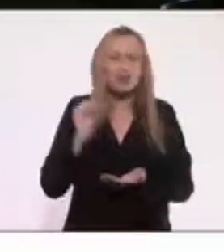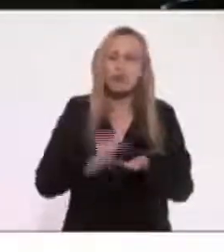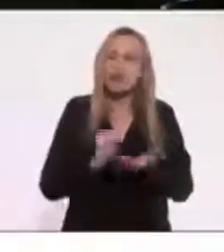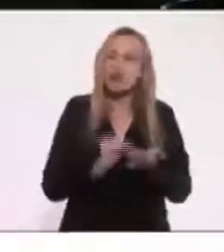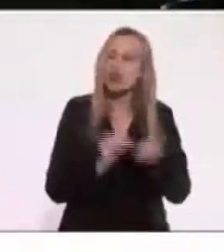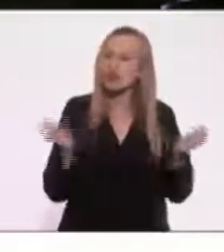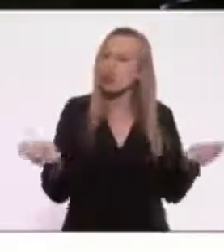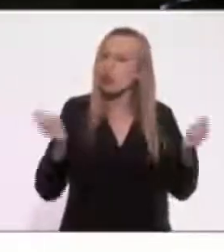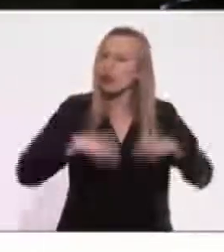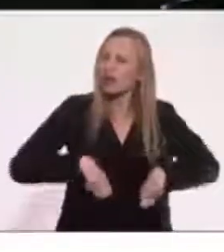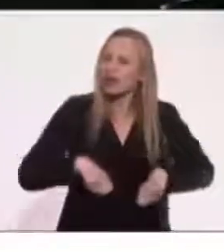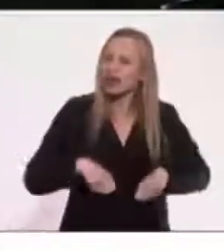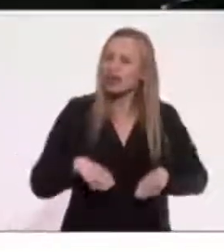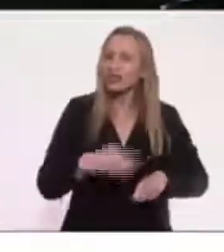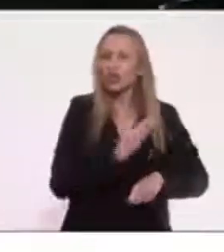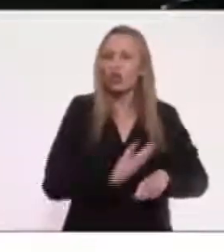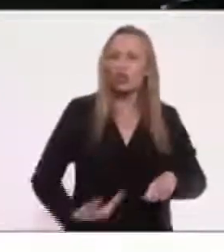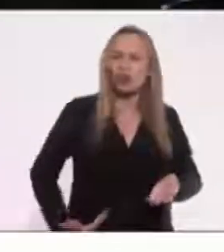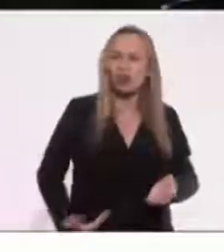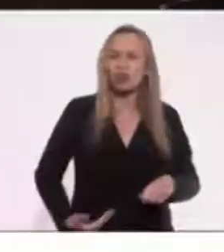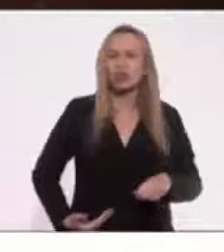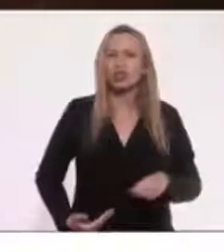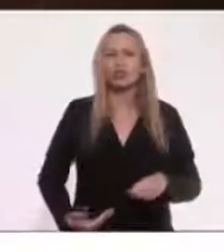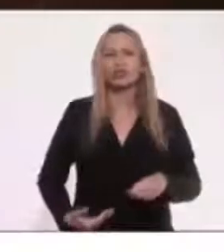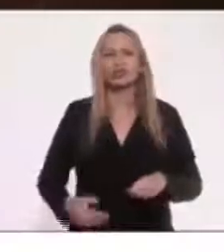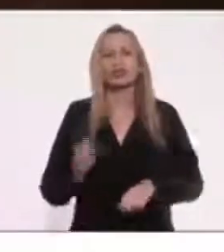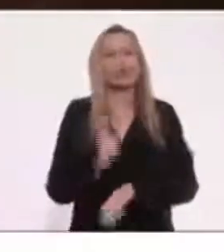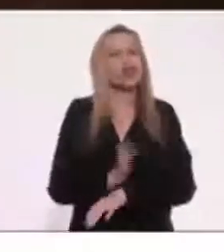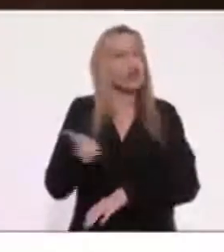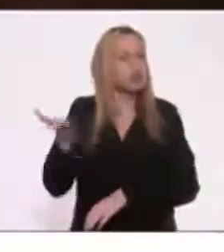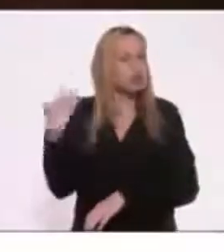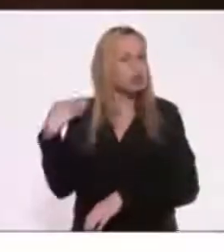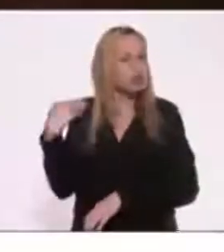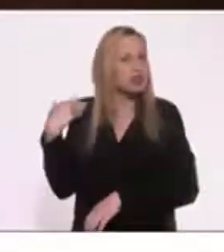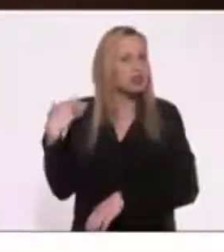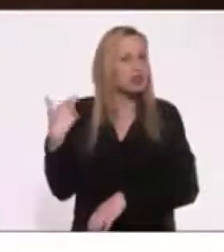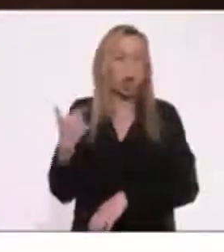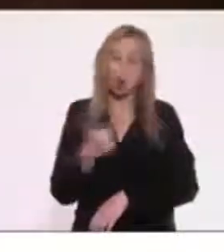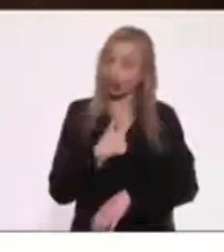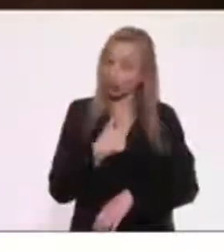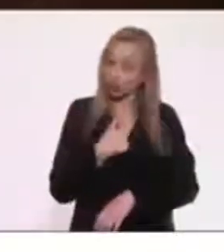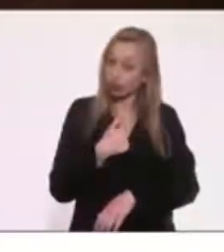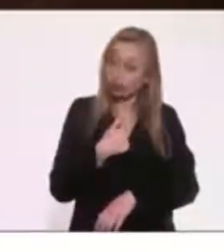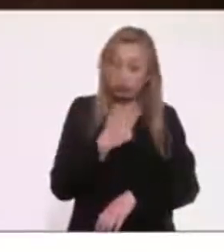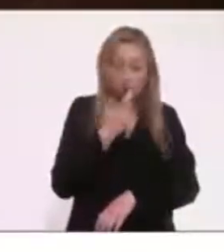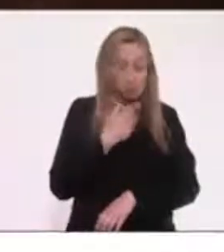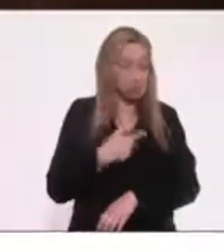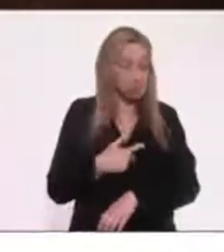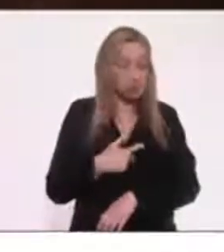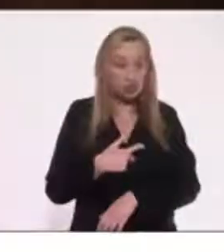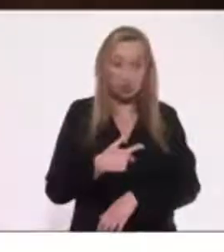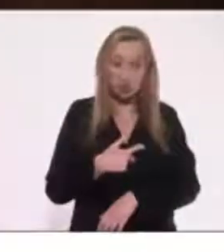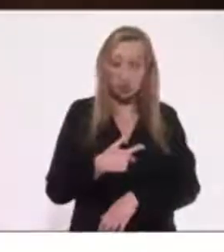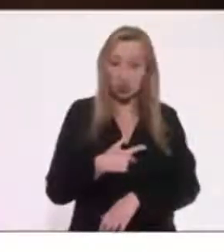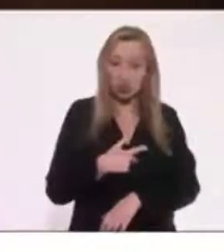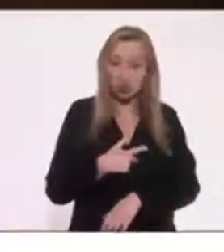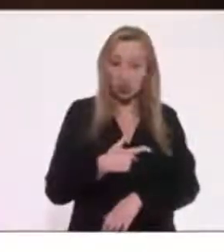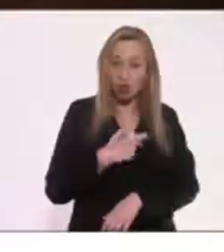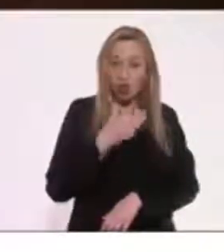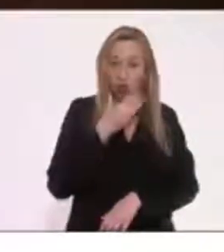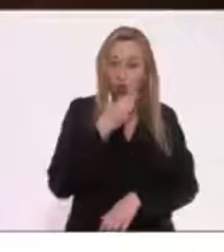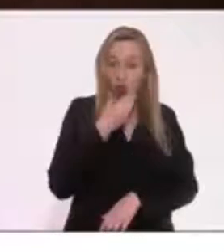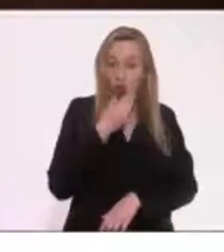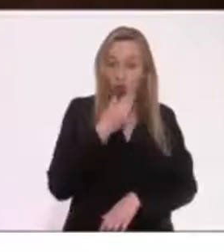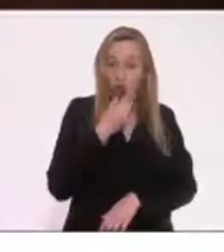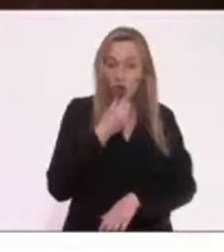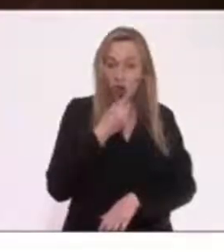incompetência e inoperância do governo do Estado nas últimas gestões. Eu não sou nenhum herói, salvador da pátria, muito